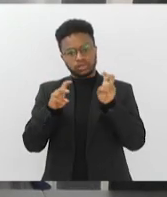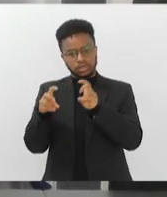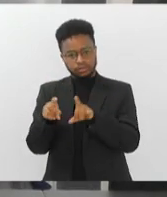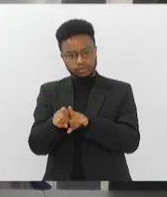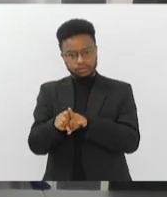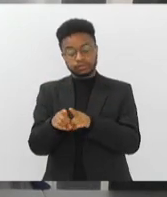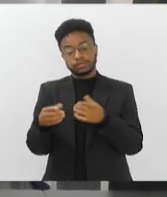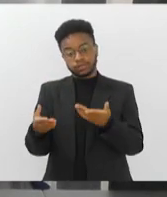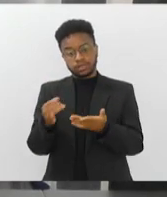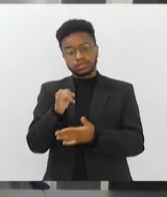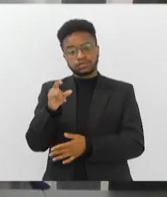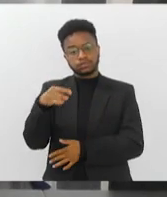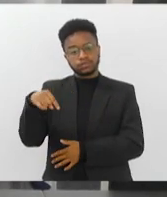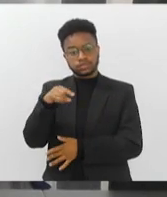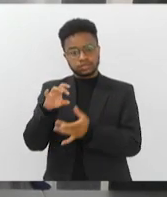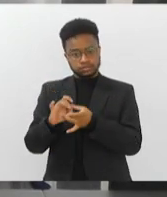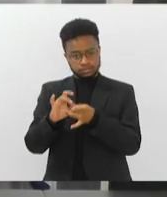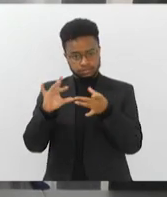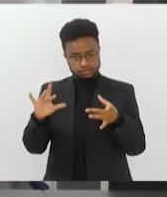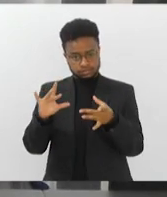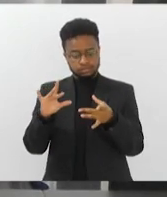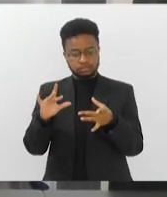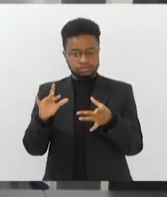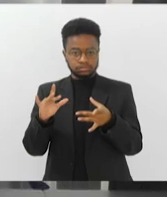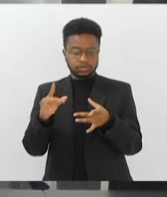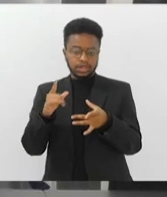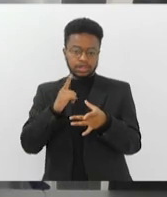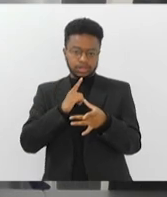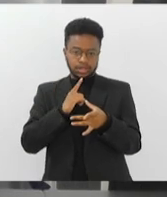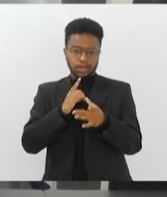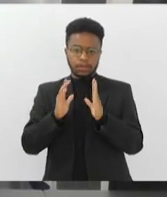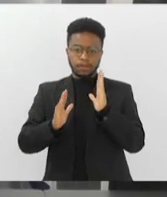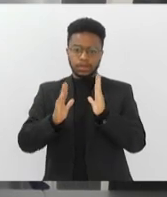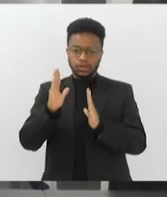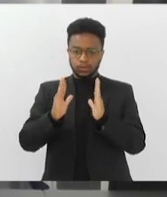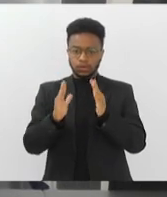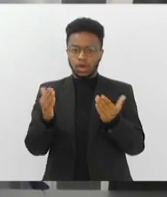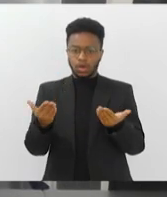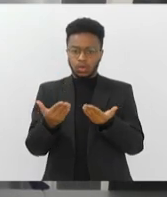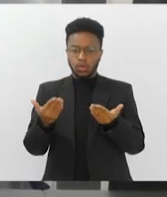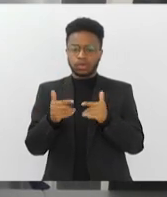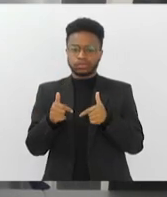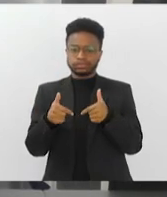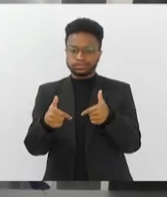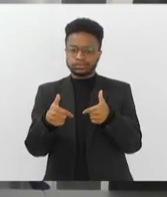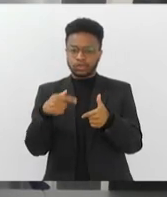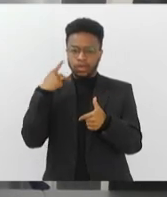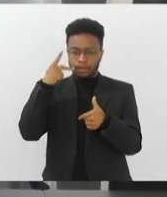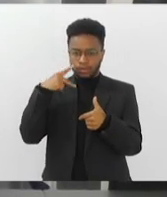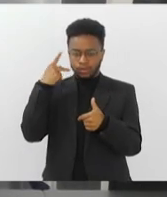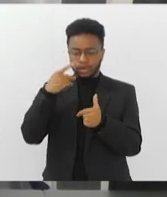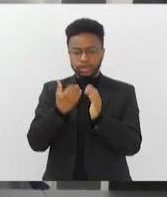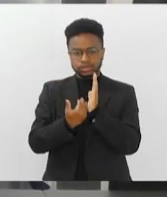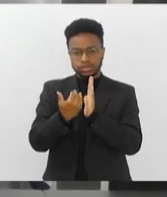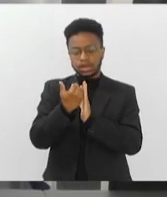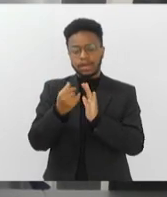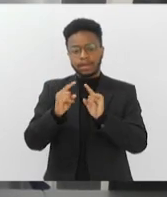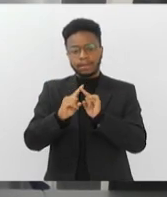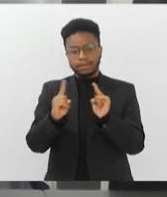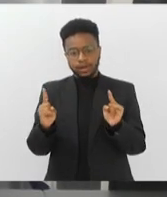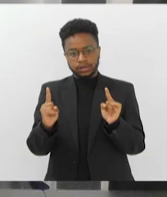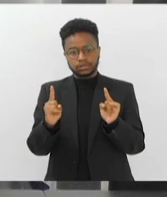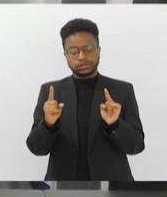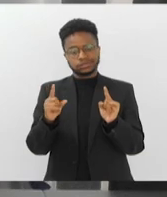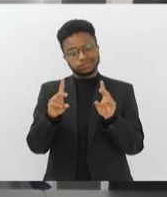Se Vossas Excelências permitirem, muito embora a gente esteja num período intenso de atividades políticas, mas é